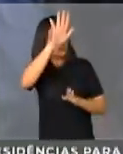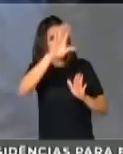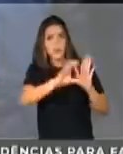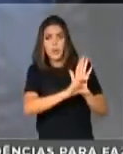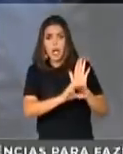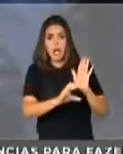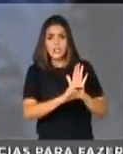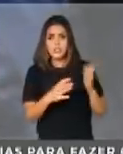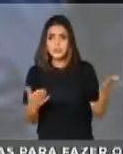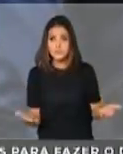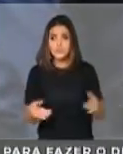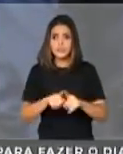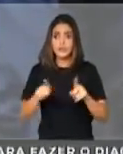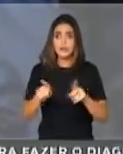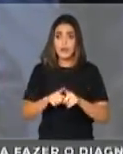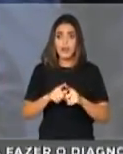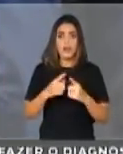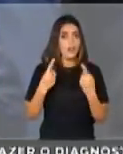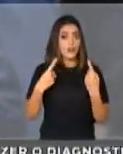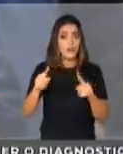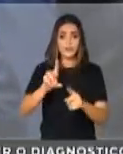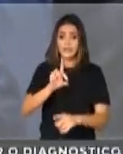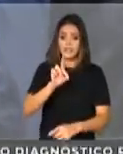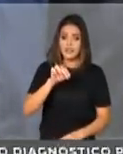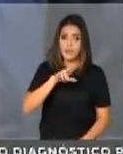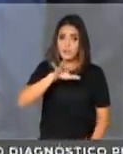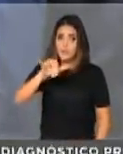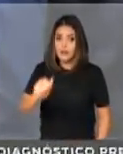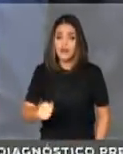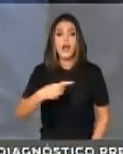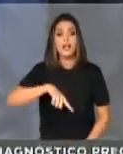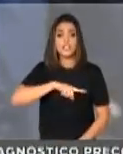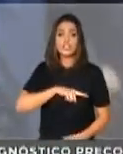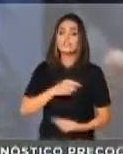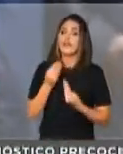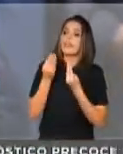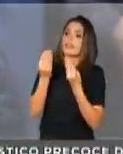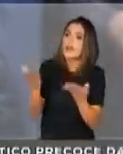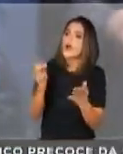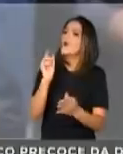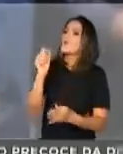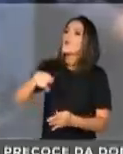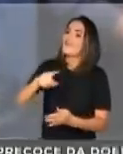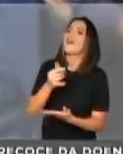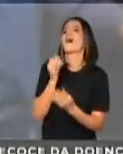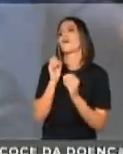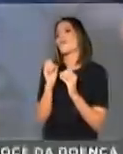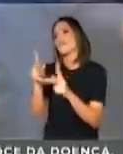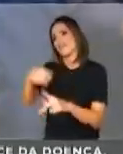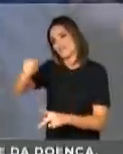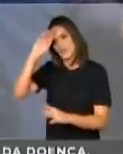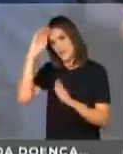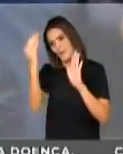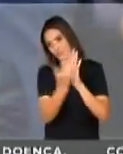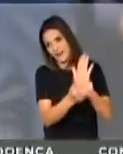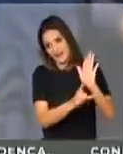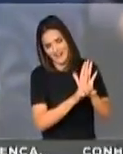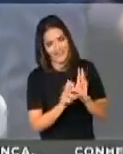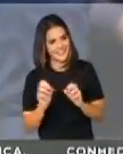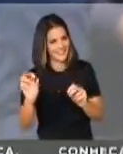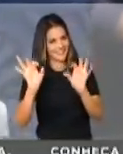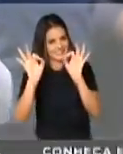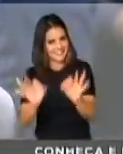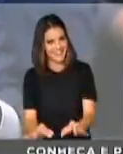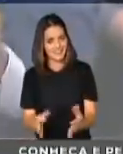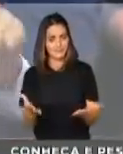ambiental. É uma violação democrática e a gente está beneficiando com isso aquele que descumpre a lei, aquele que descumpriu a